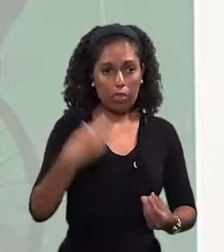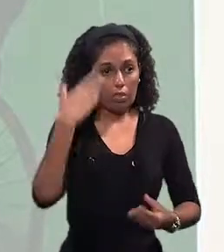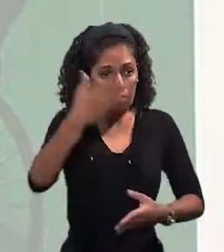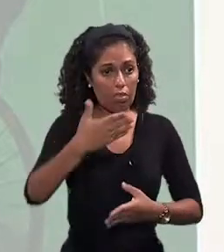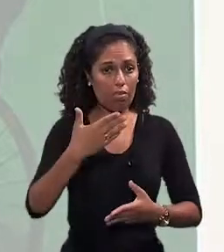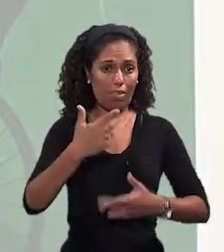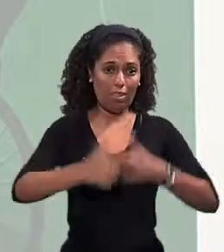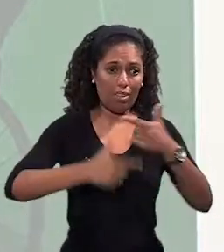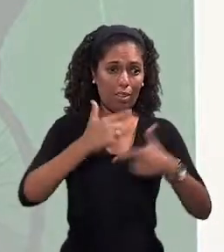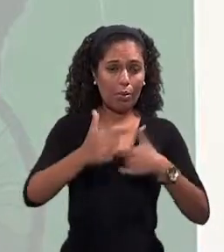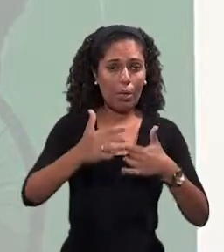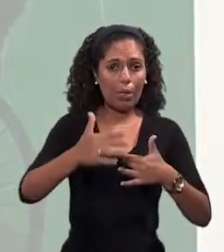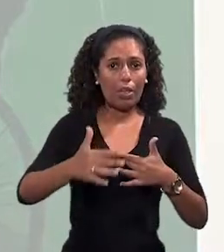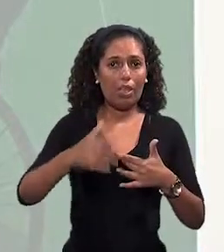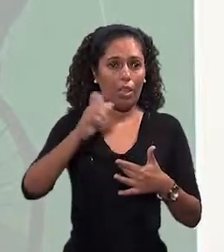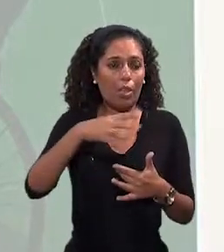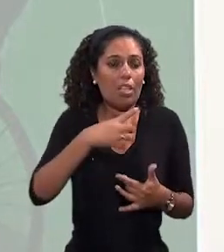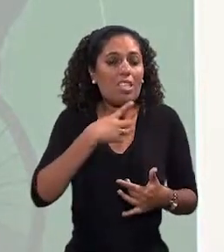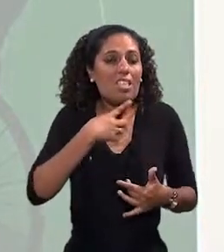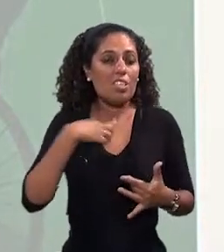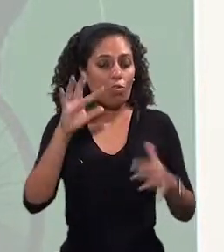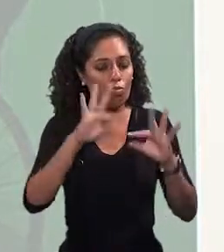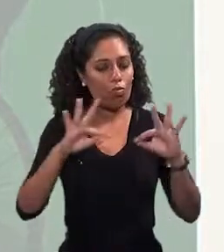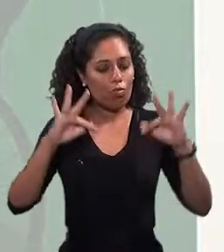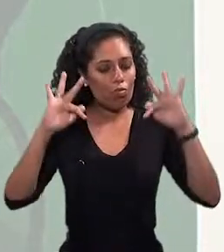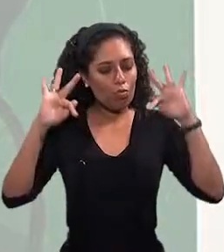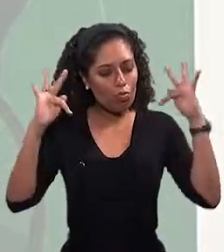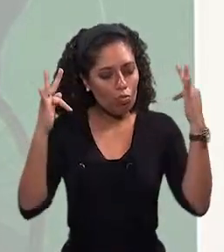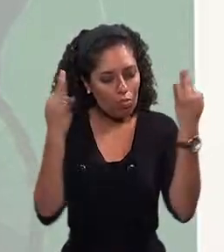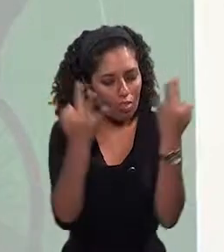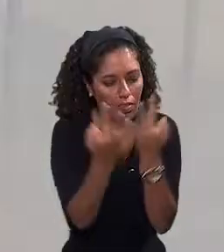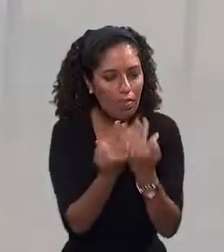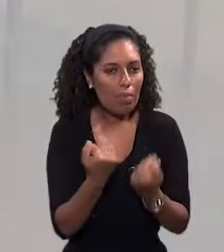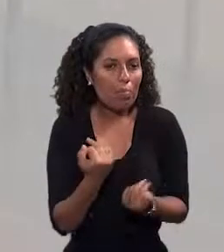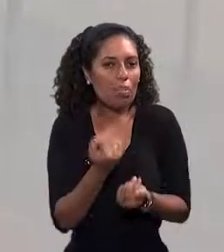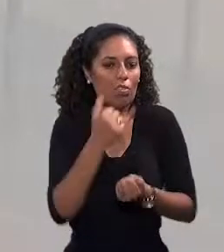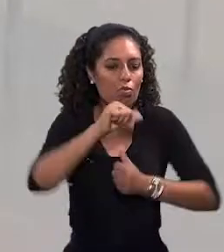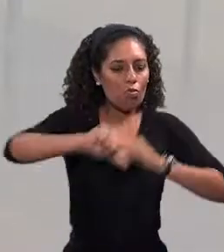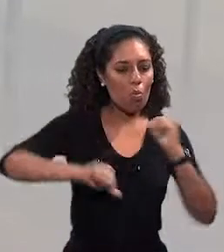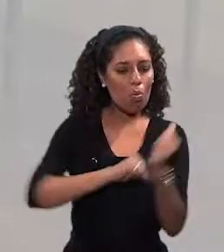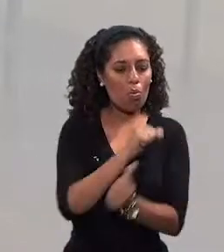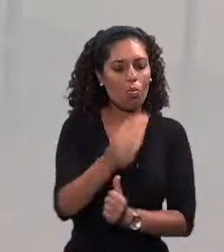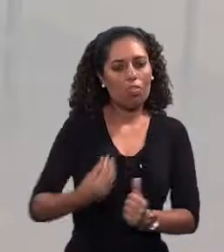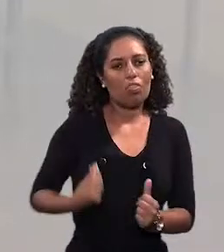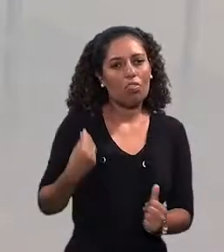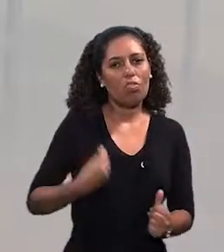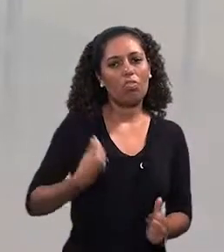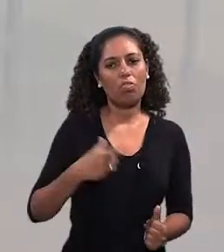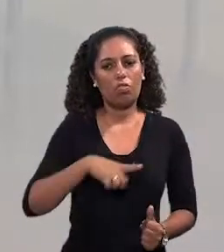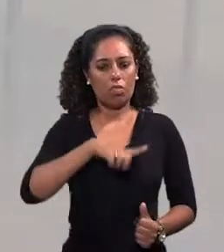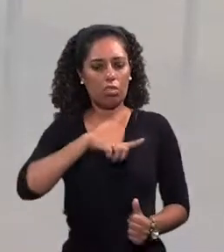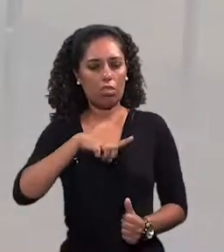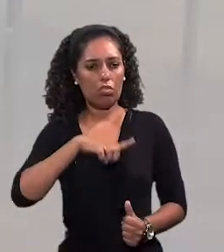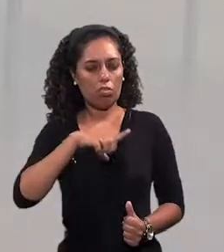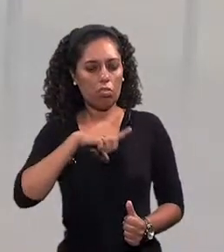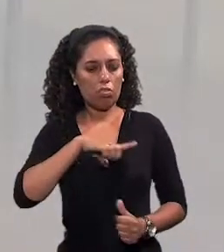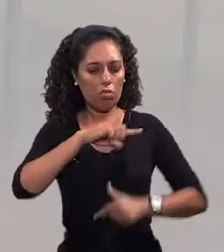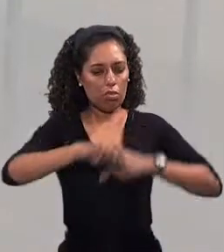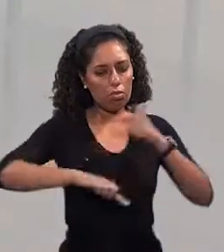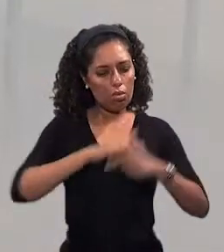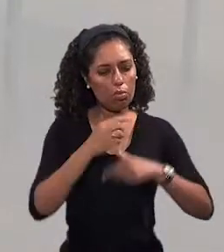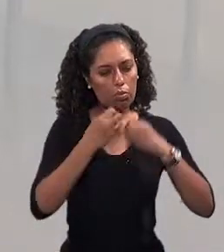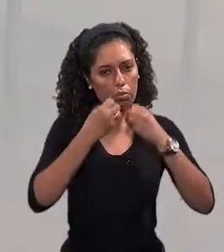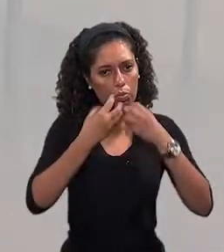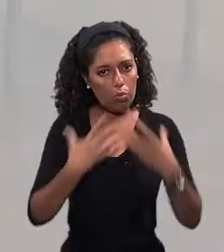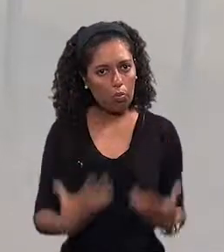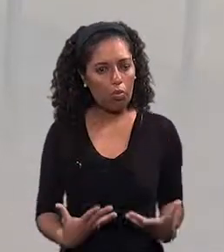seu sonho, que muitas vezes também é um sonho da família, de melhorar de vida, de ver o filho, enfim, ser bem-sucedido naquilo que ele pretenda ser,